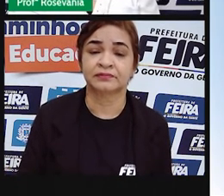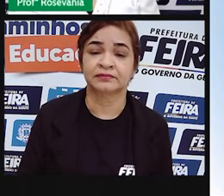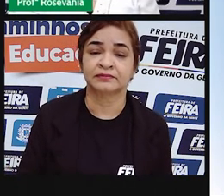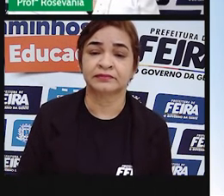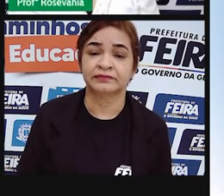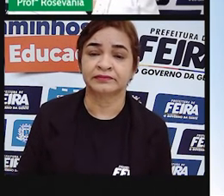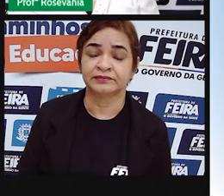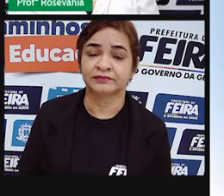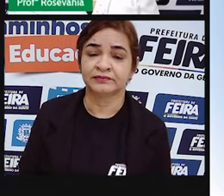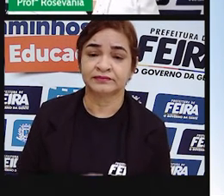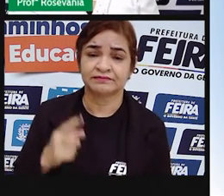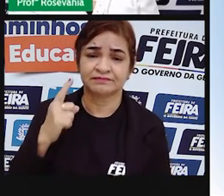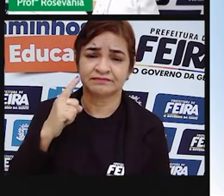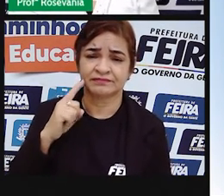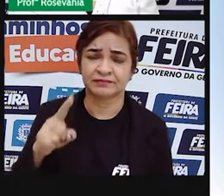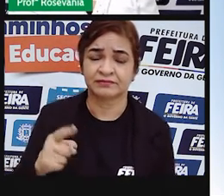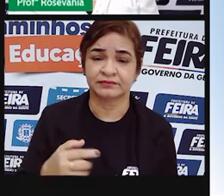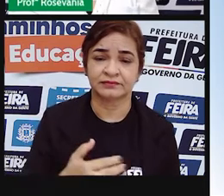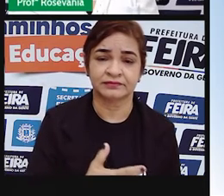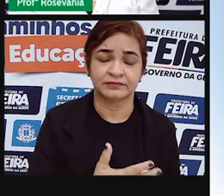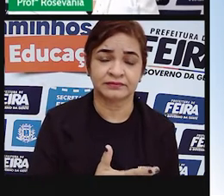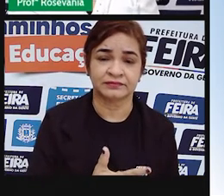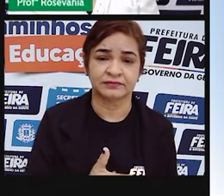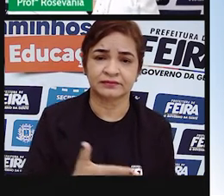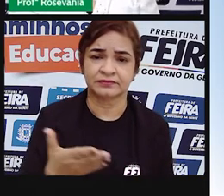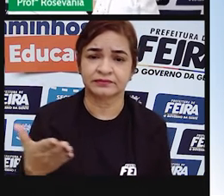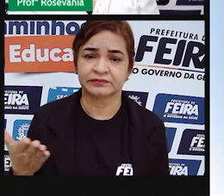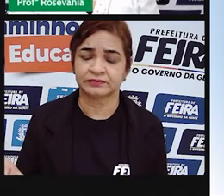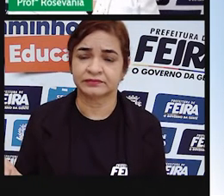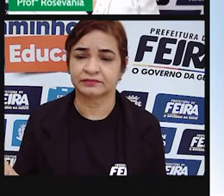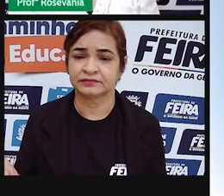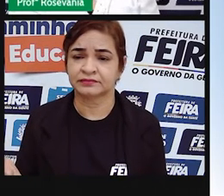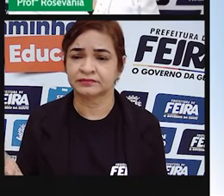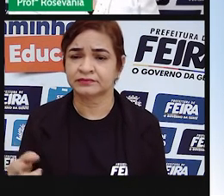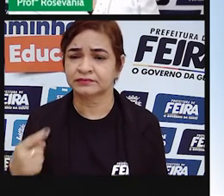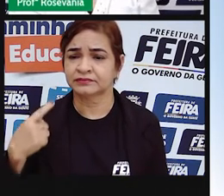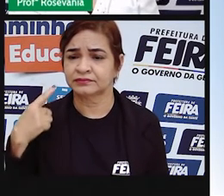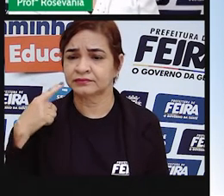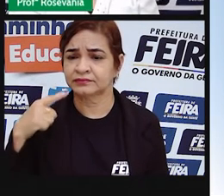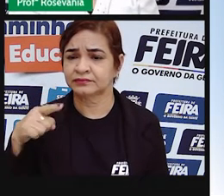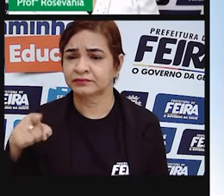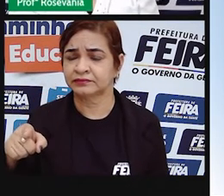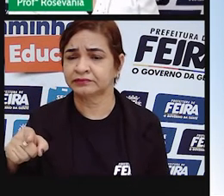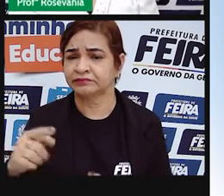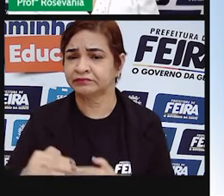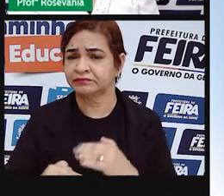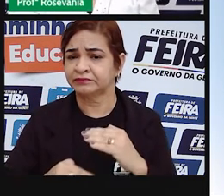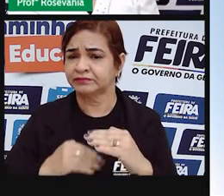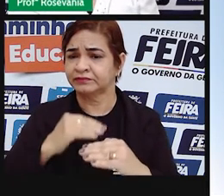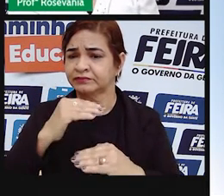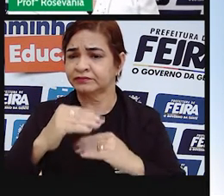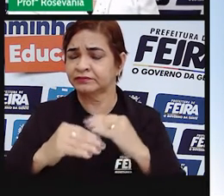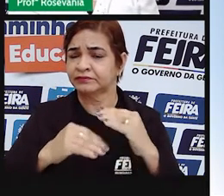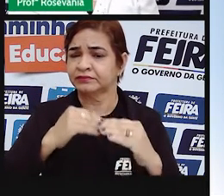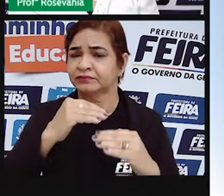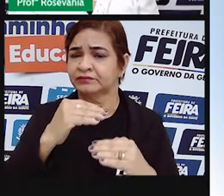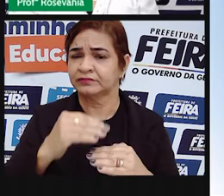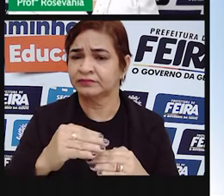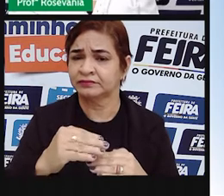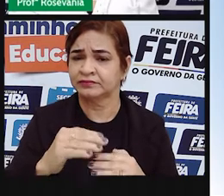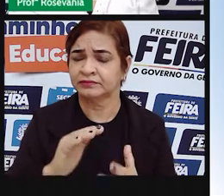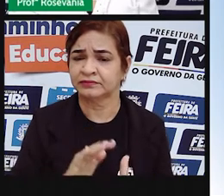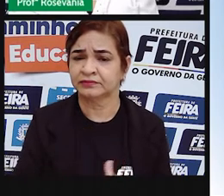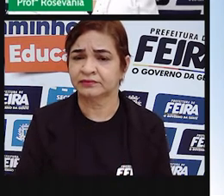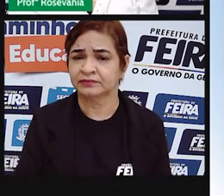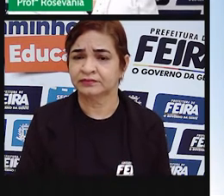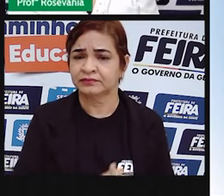que tem isso dá para com essa cidade grande aí a gente tem uma cidade grande mais desenvolvida e aqui a frente a